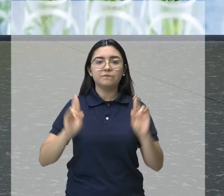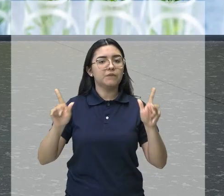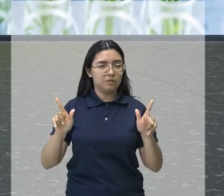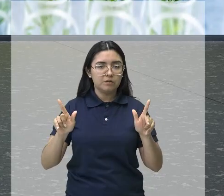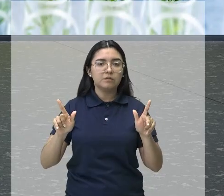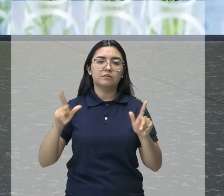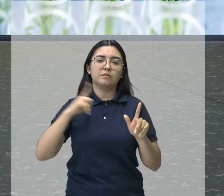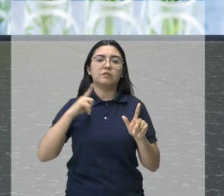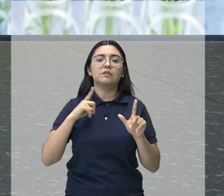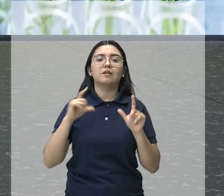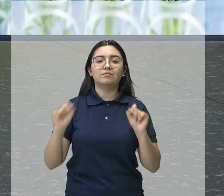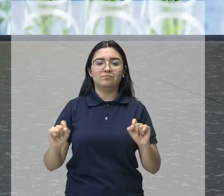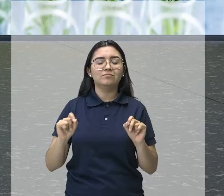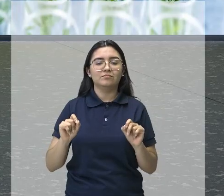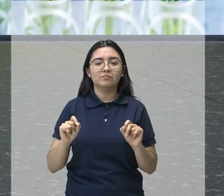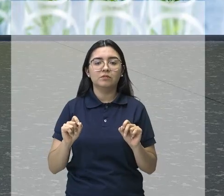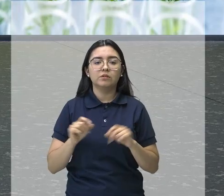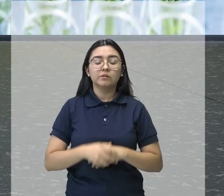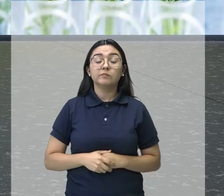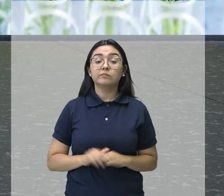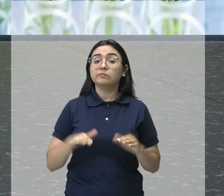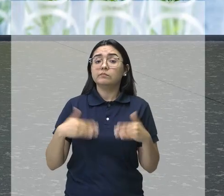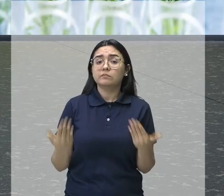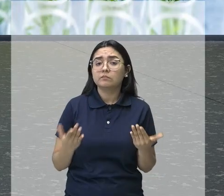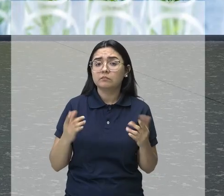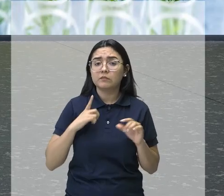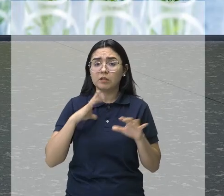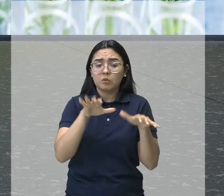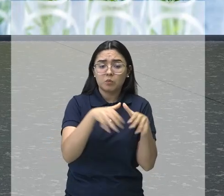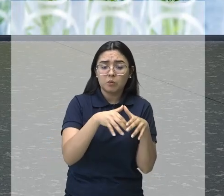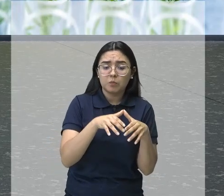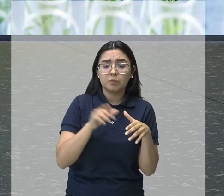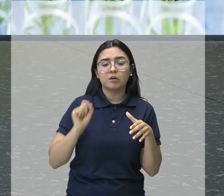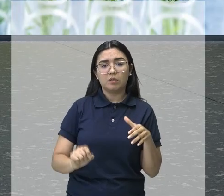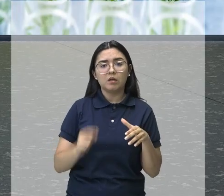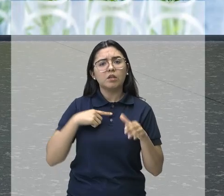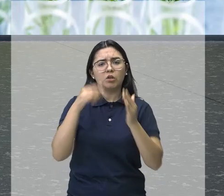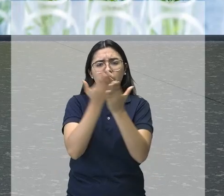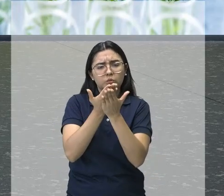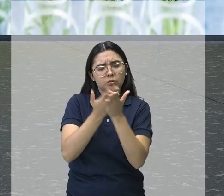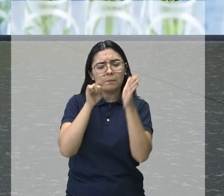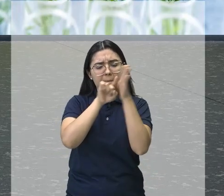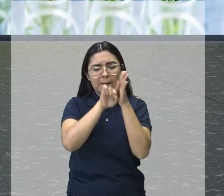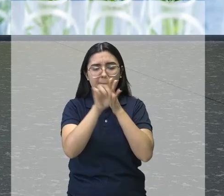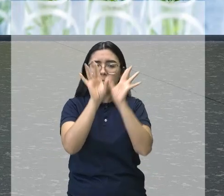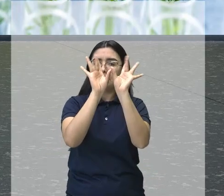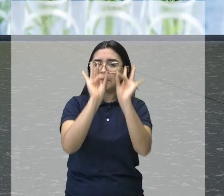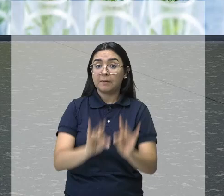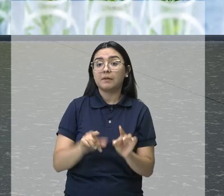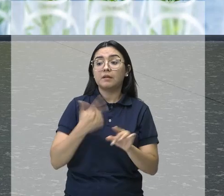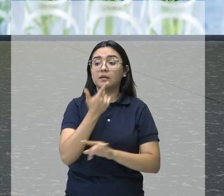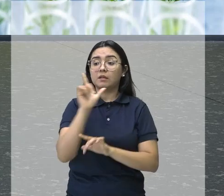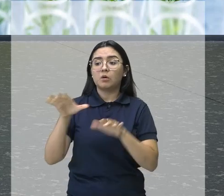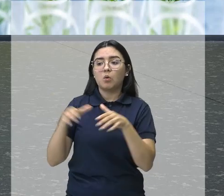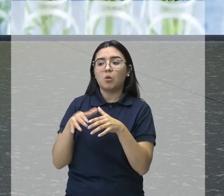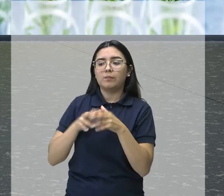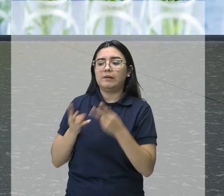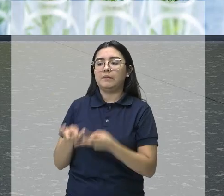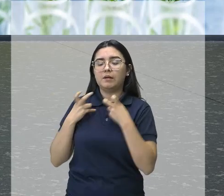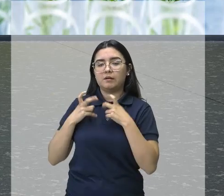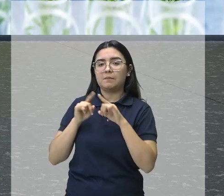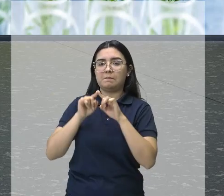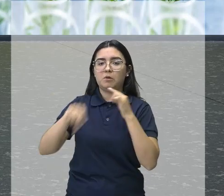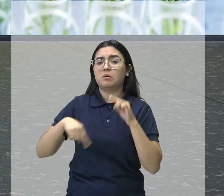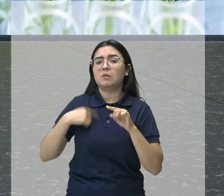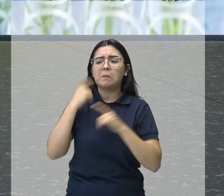Existe aí esse choque, né? E aí? Tem um grupo que está estudando, tem outro que está extraindo sem